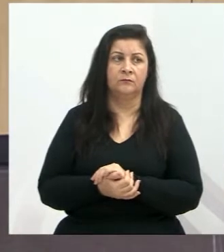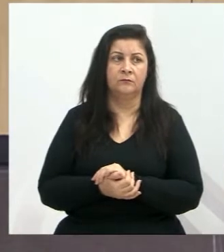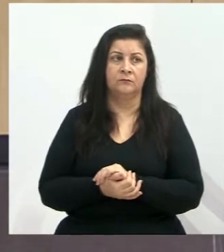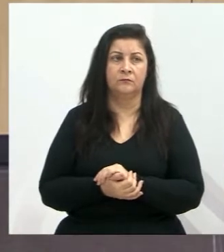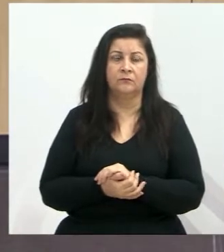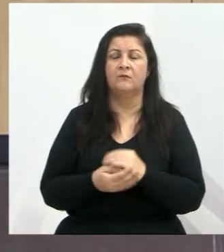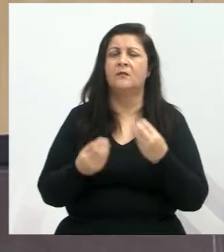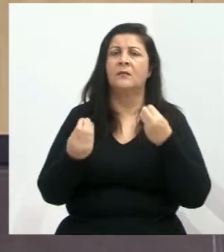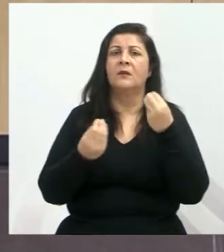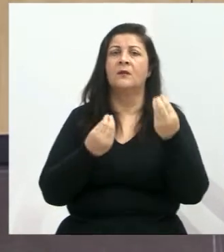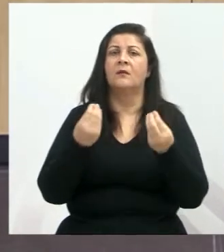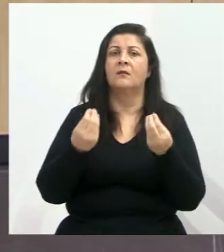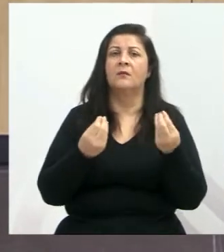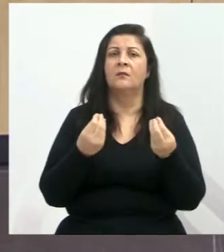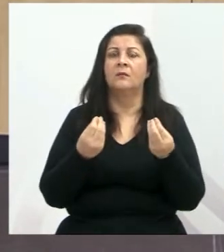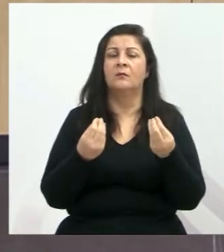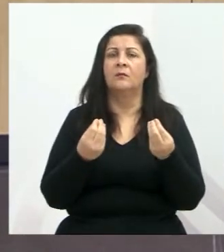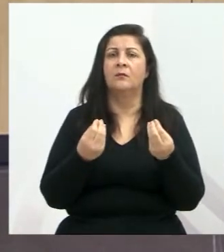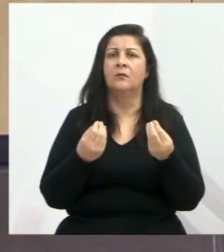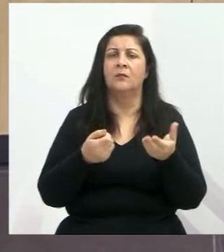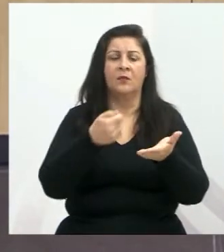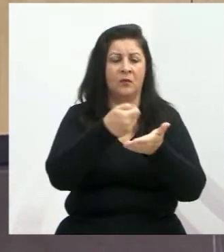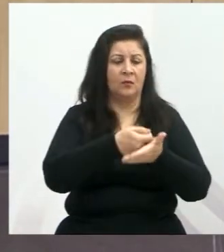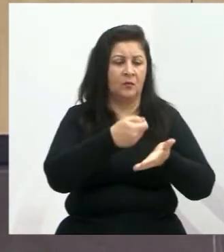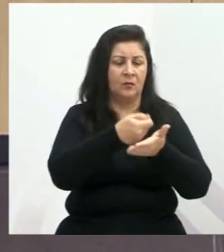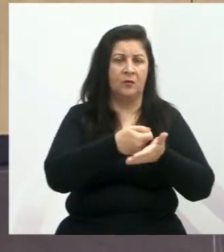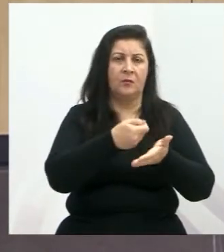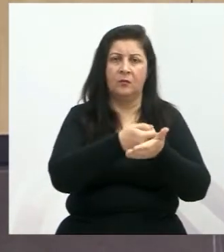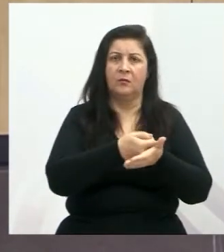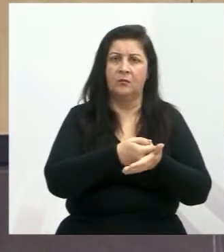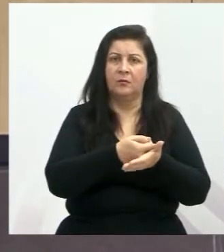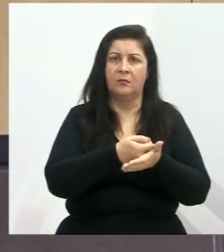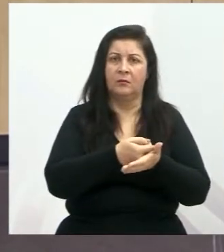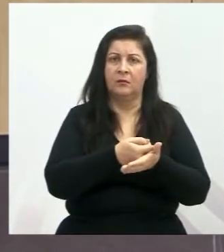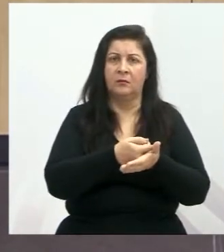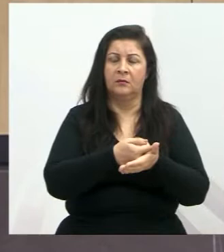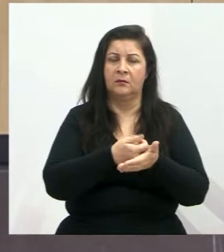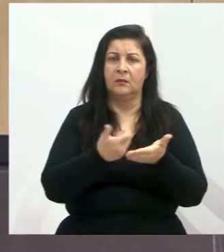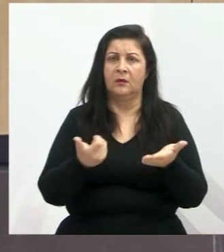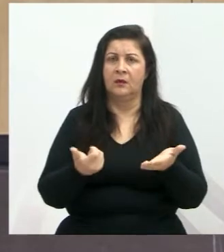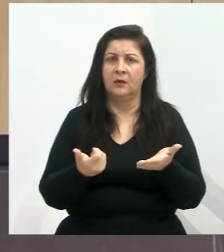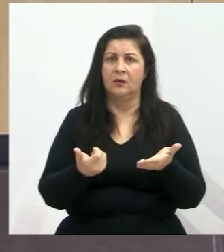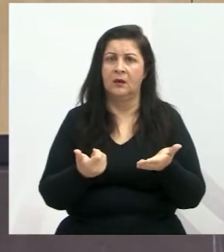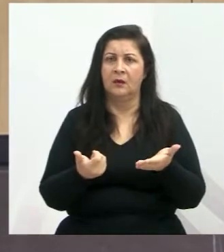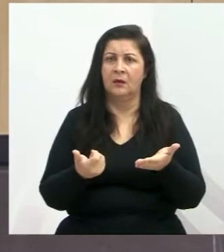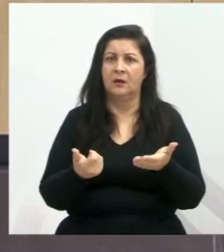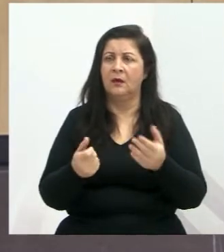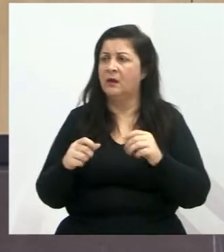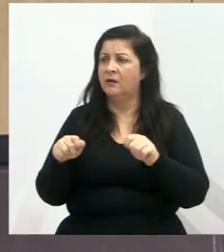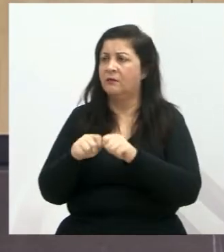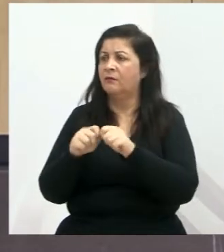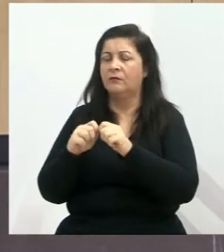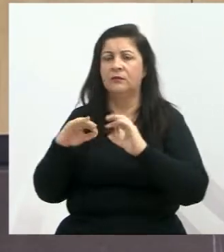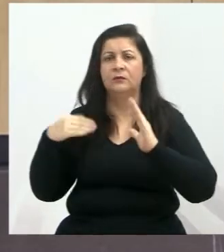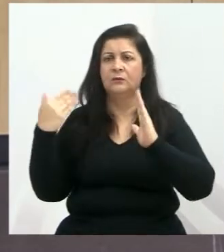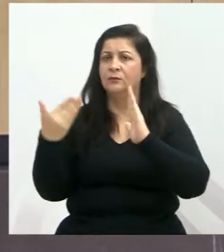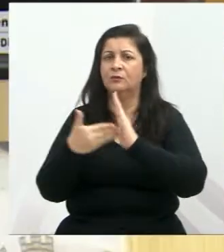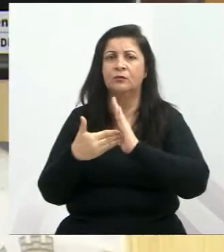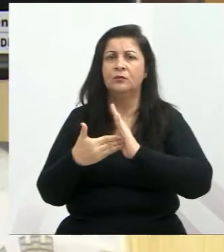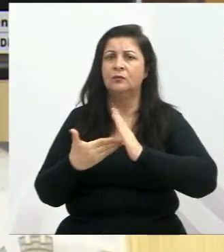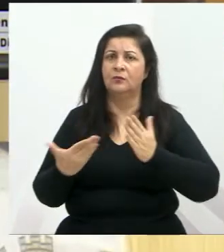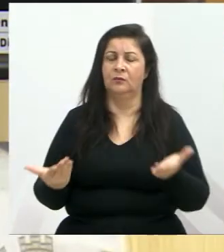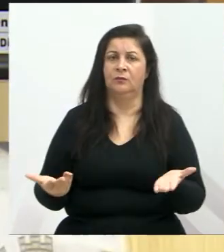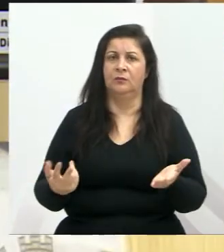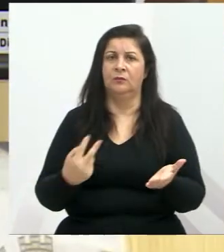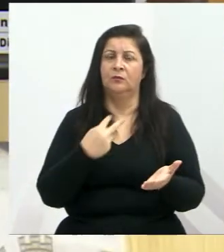tem como você cobrar uma falta e cabecear a bola ao mesmo tempo e fazer o gol. Não